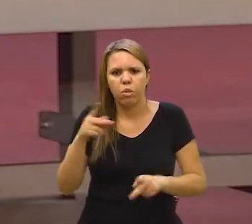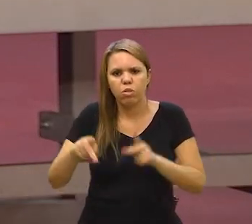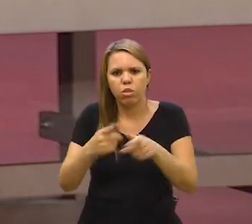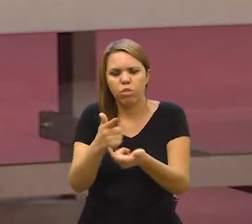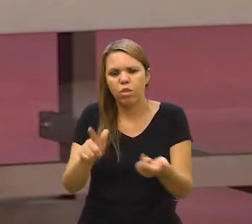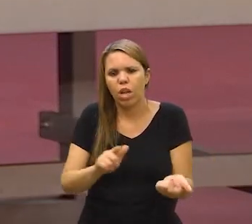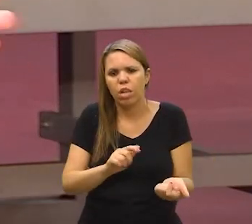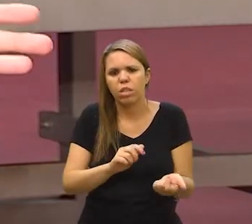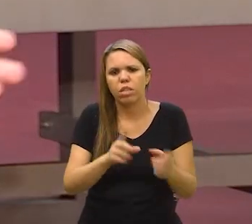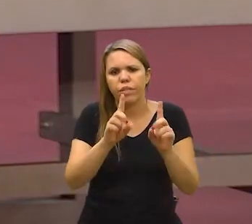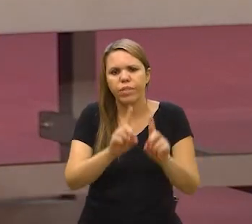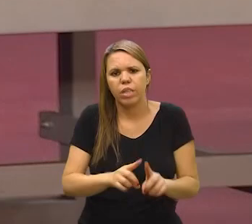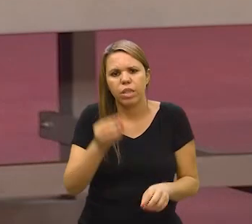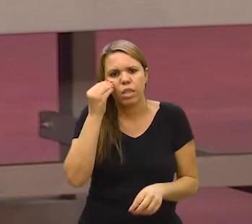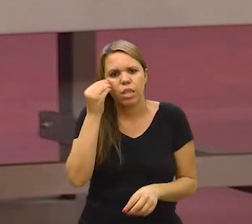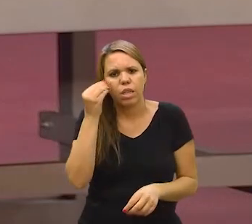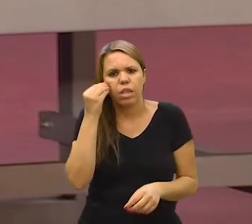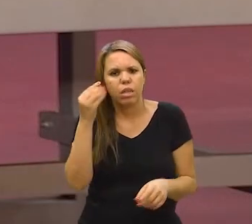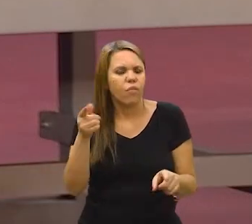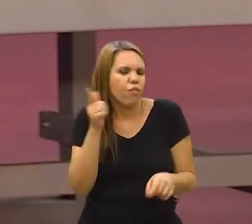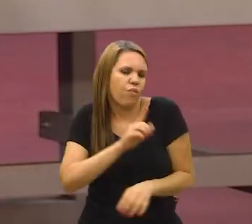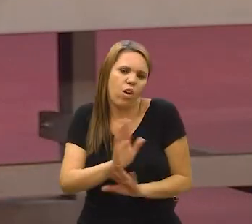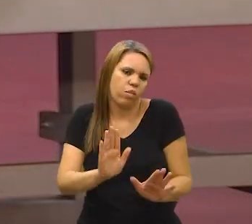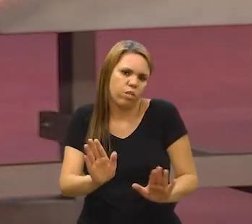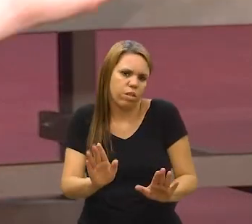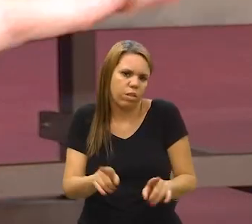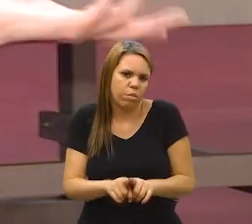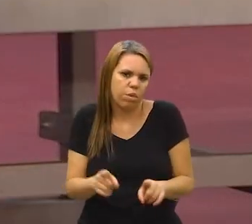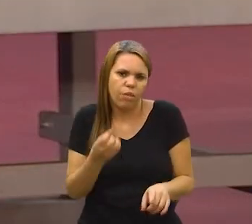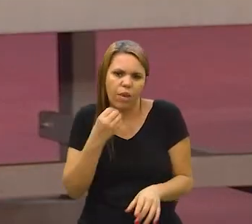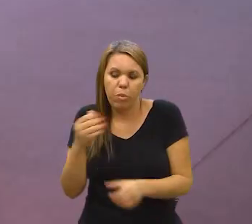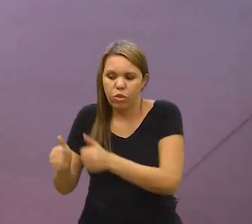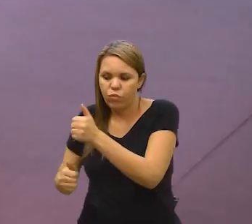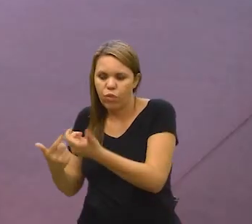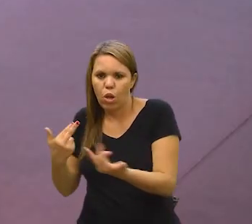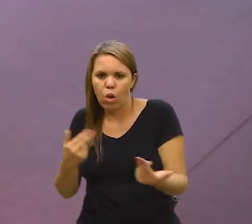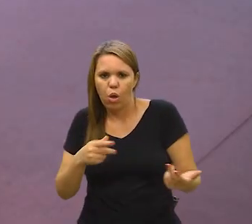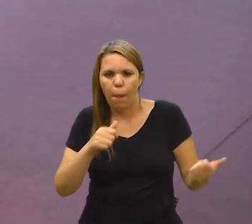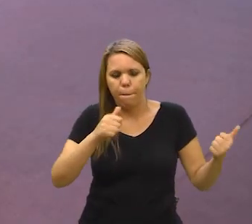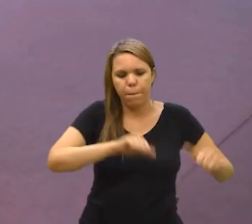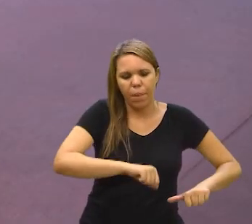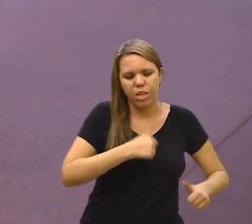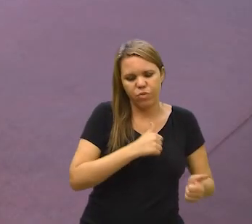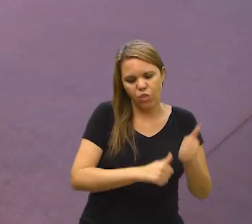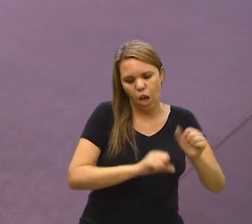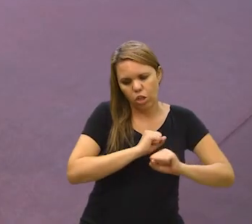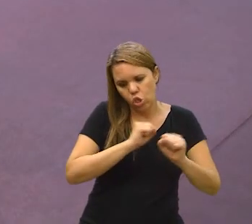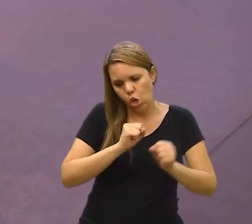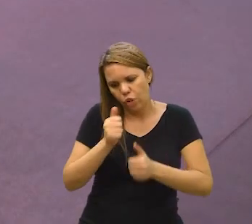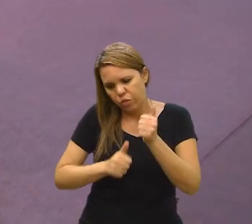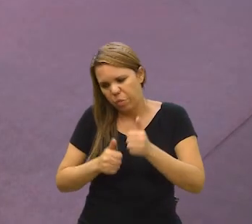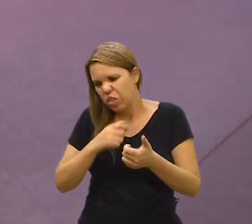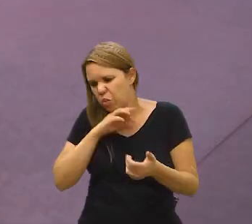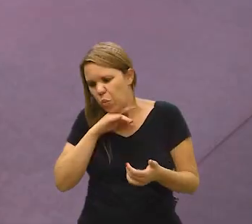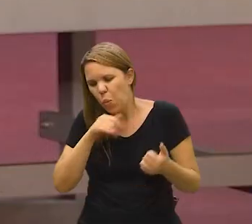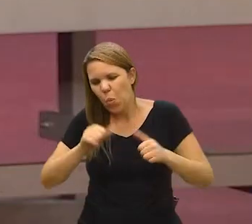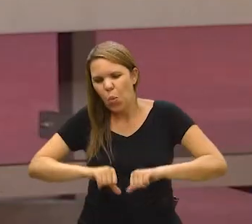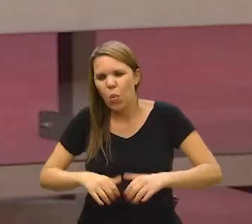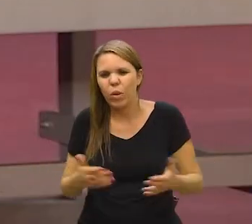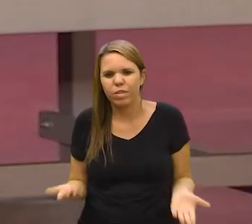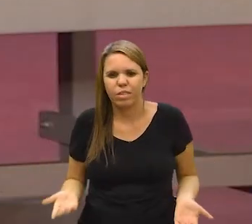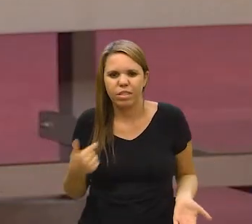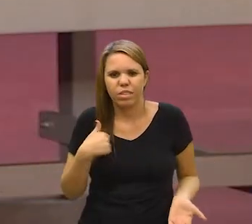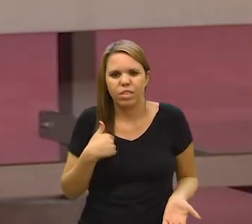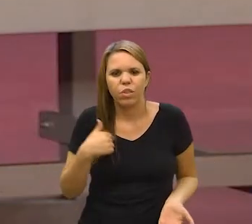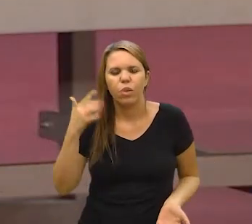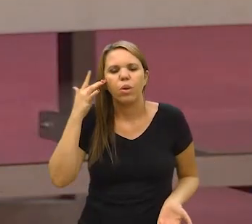nenhuma deficiência vai tentar jogar tênis de mesa e não vai conseguir. E vai ser bom no futebol, como eu sou péssimo, adoro jogar futebol, mas sou péssimo. Então, eu